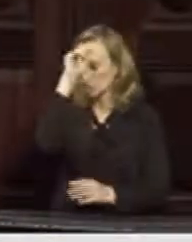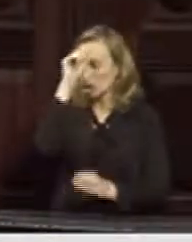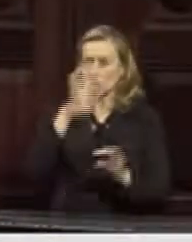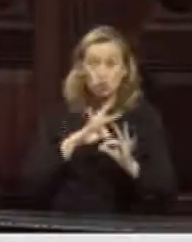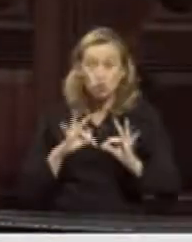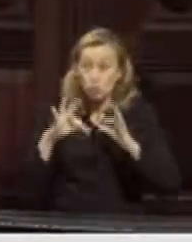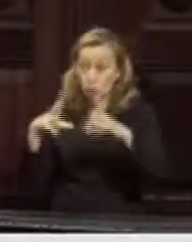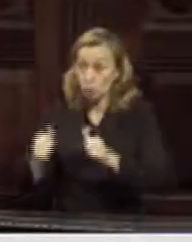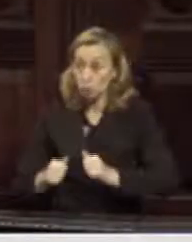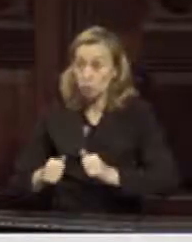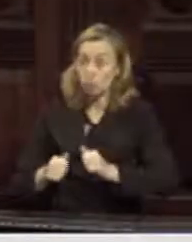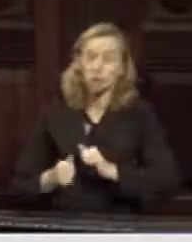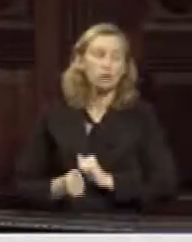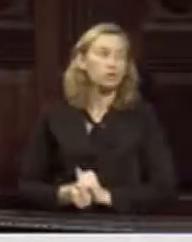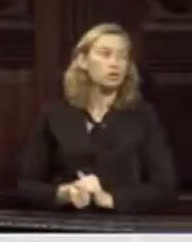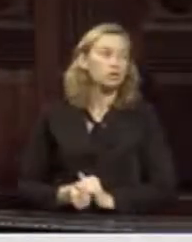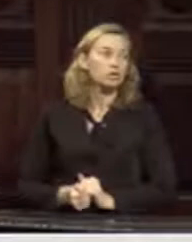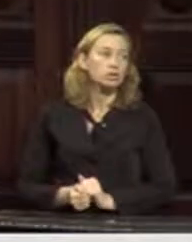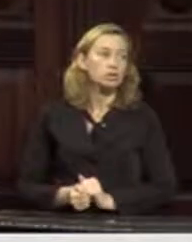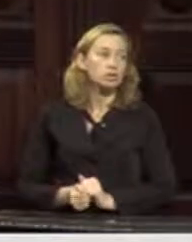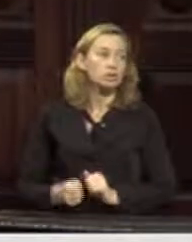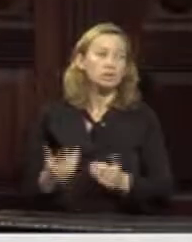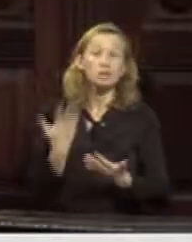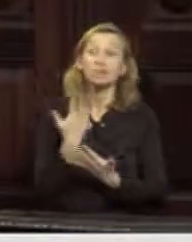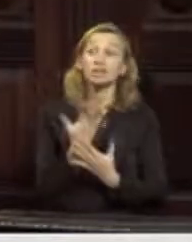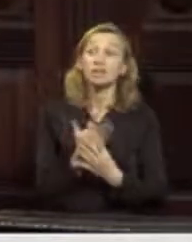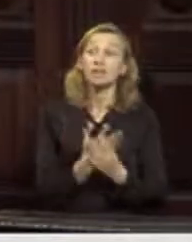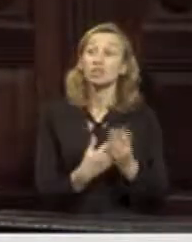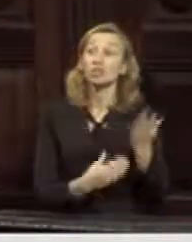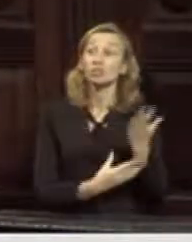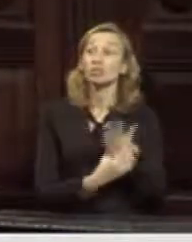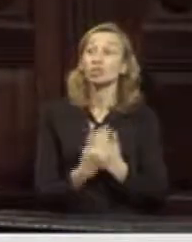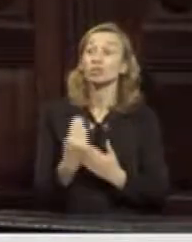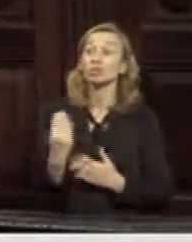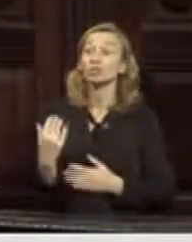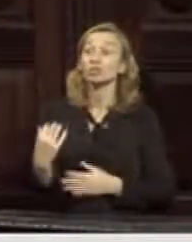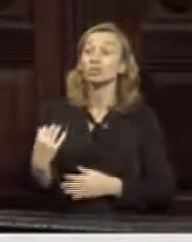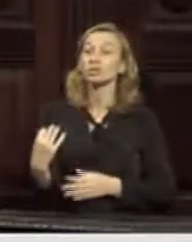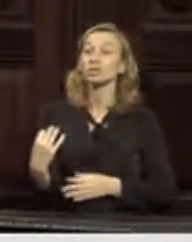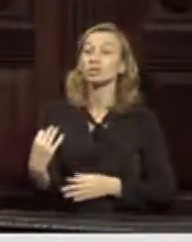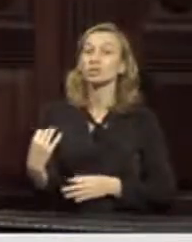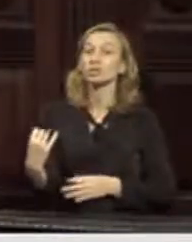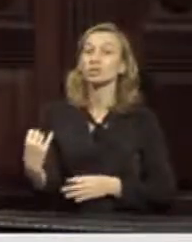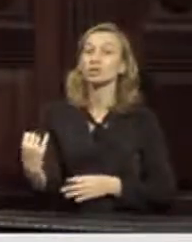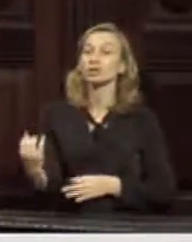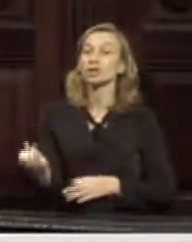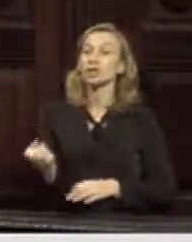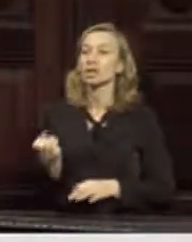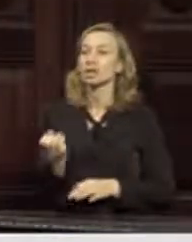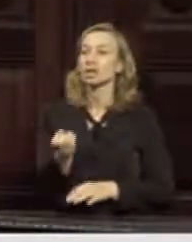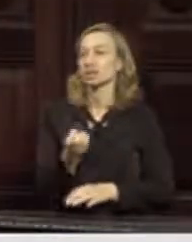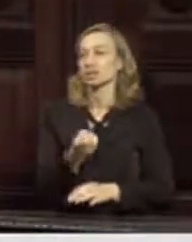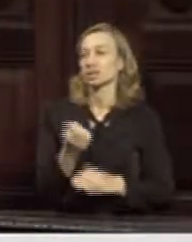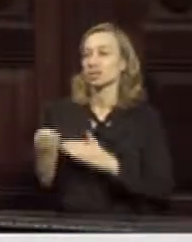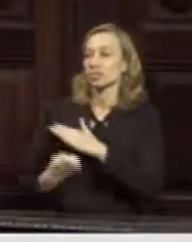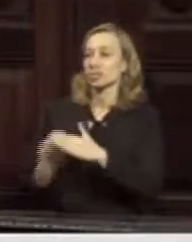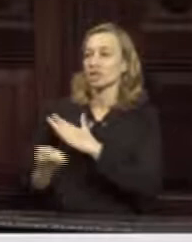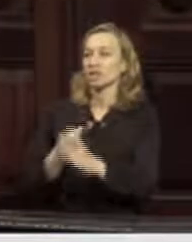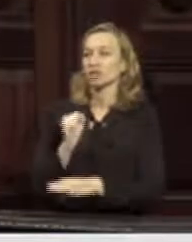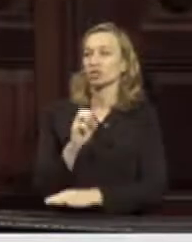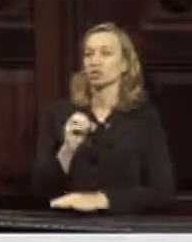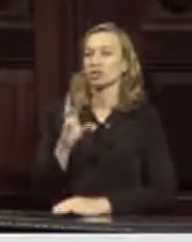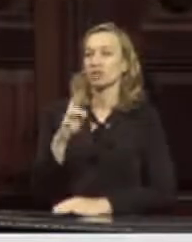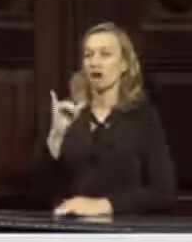inteiros, nas mãos das organizações sociais. O governador